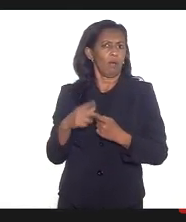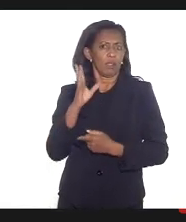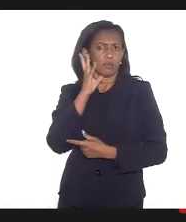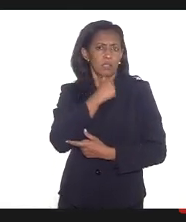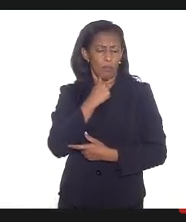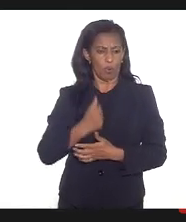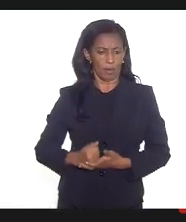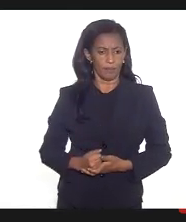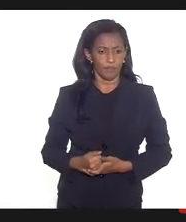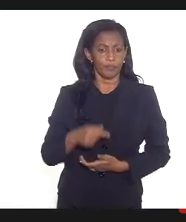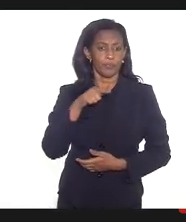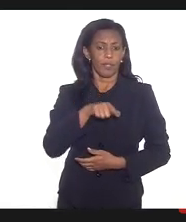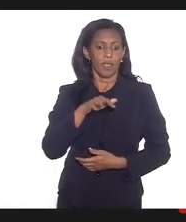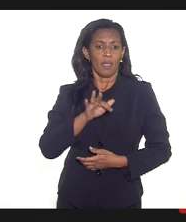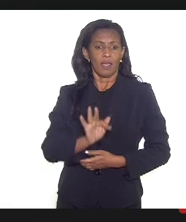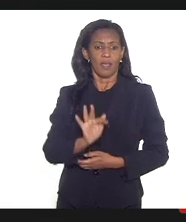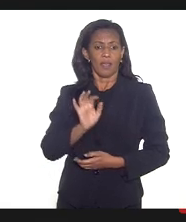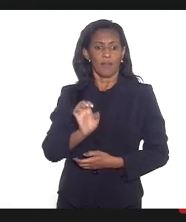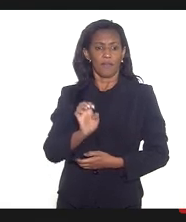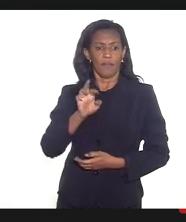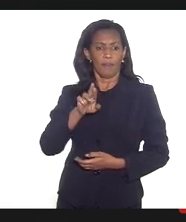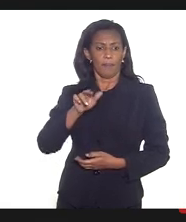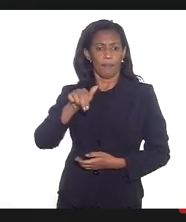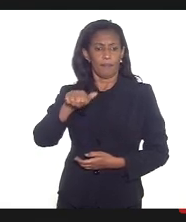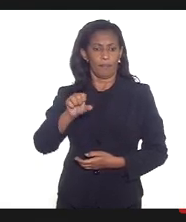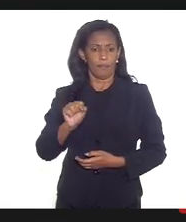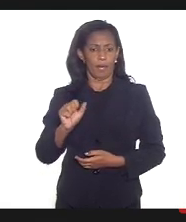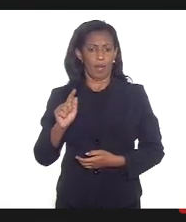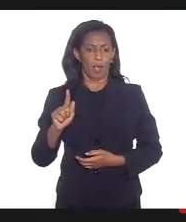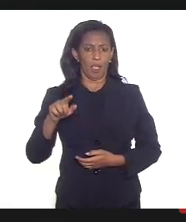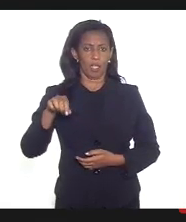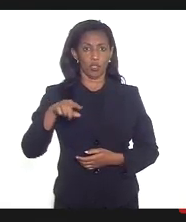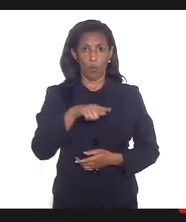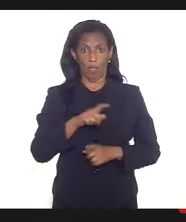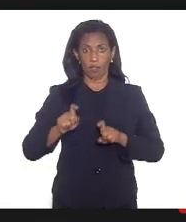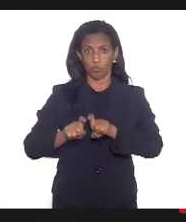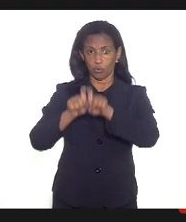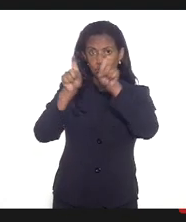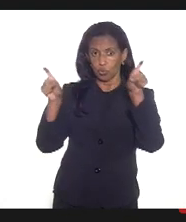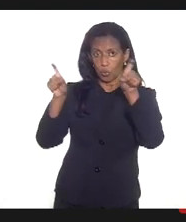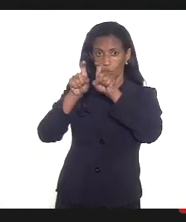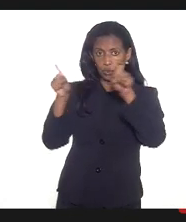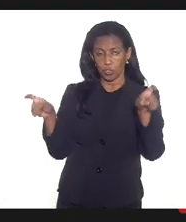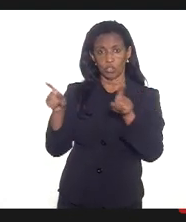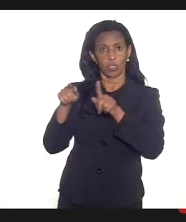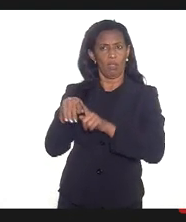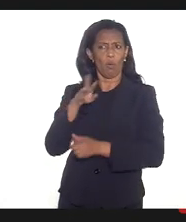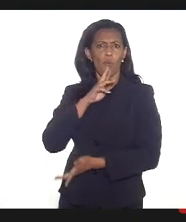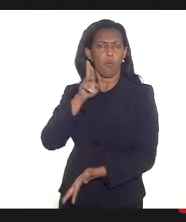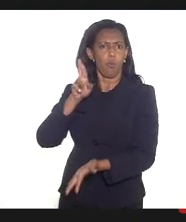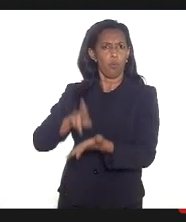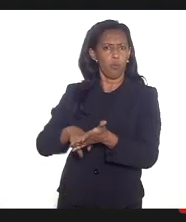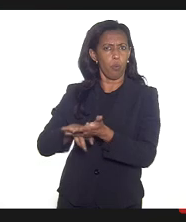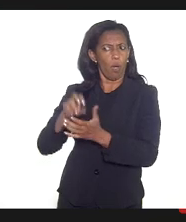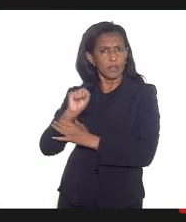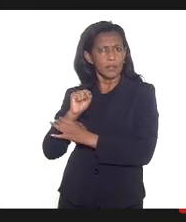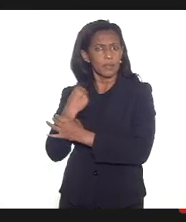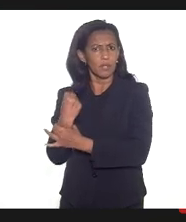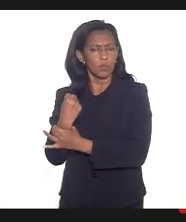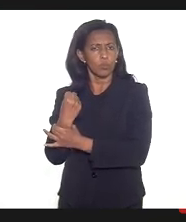um abraço o que a nossa Federação Brasileira das associações de ginecologia e Obstetrícia reconhece como